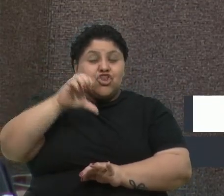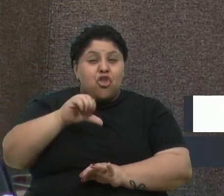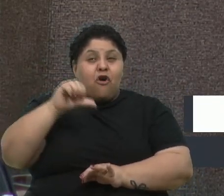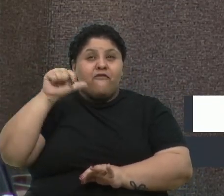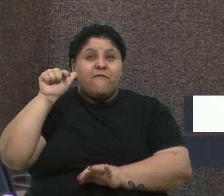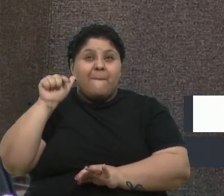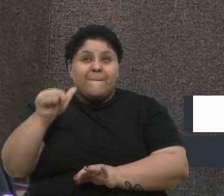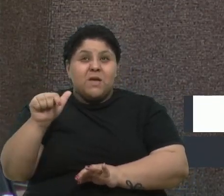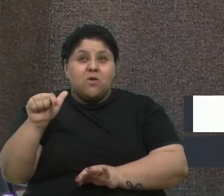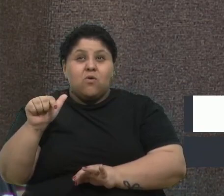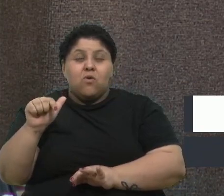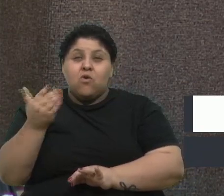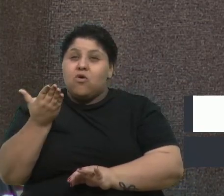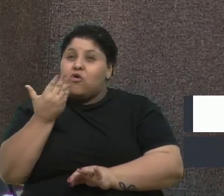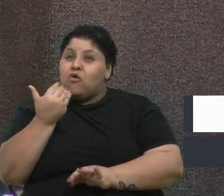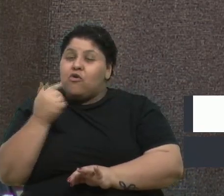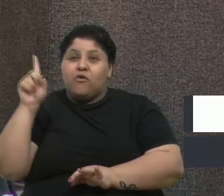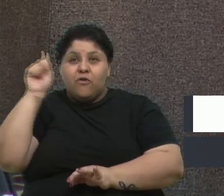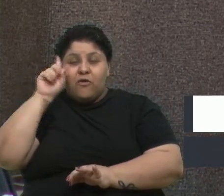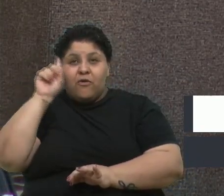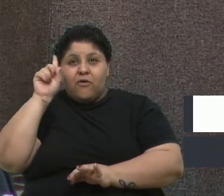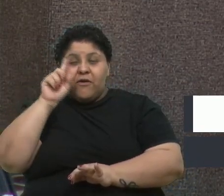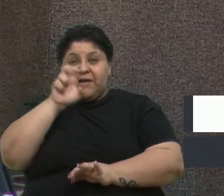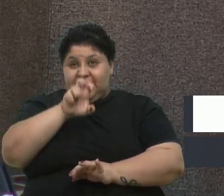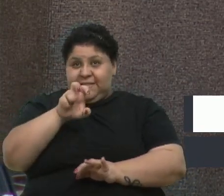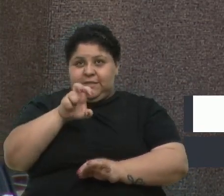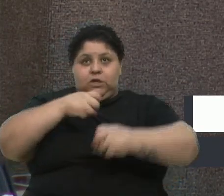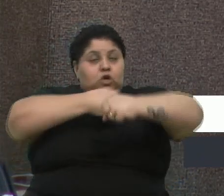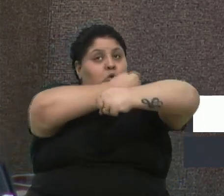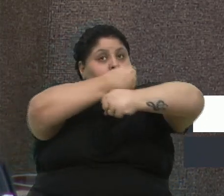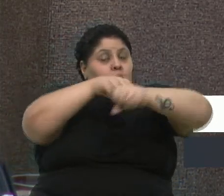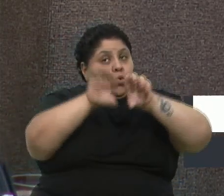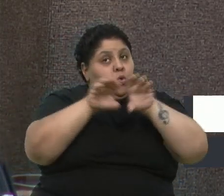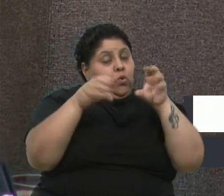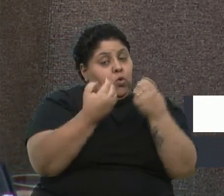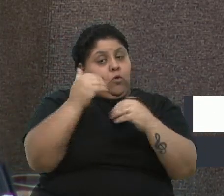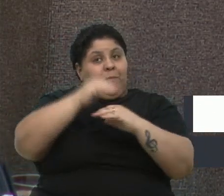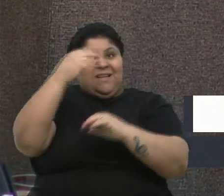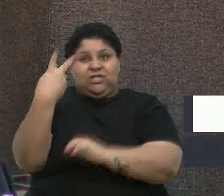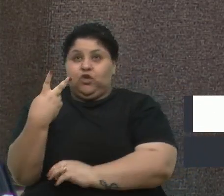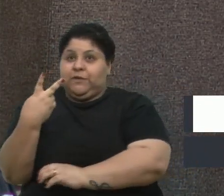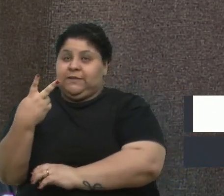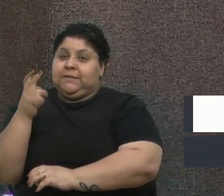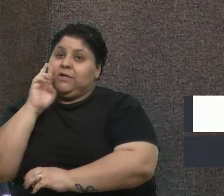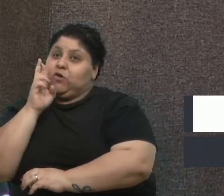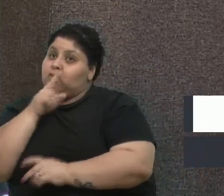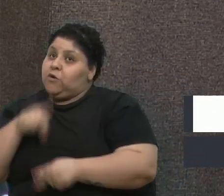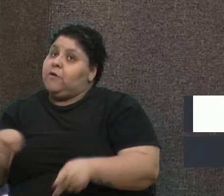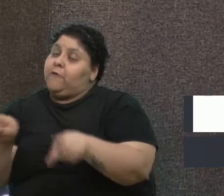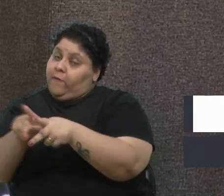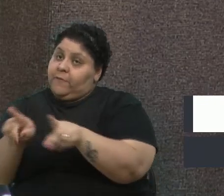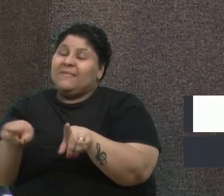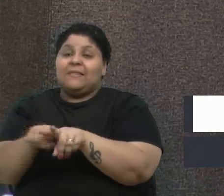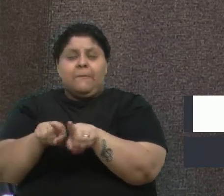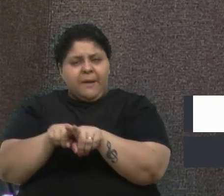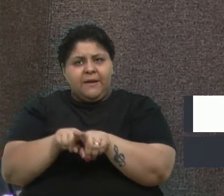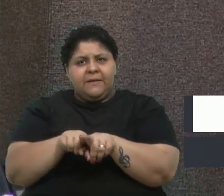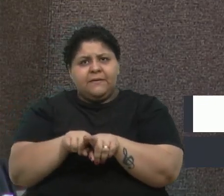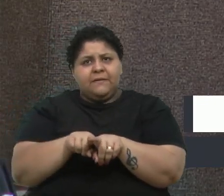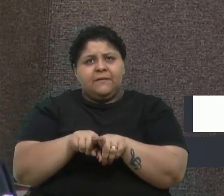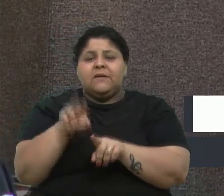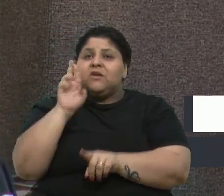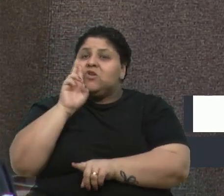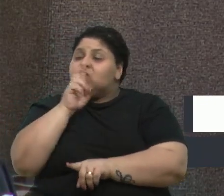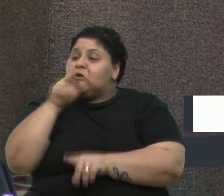dia, que eram através das 5 cozinhas comunitárias e dos 2 restaurantes populares. Inclusive, o restaurante popular